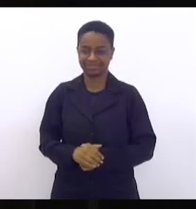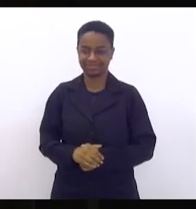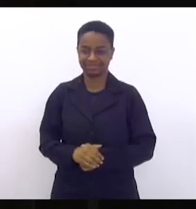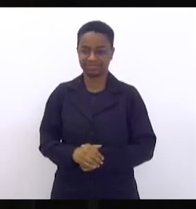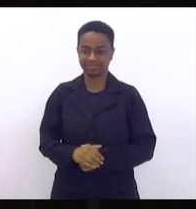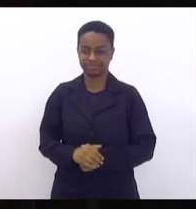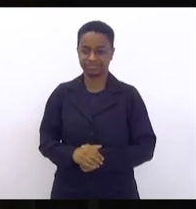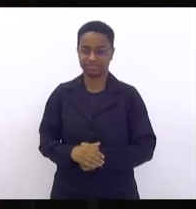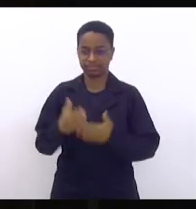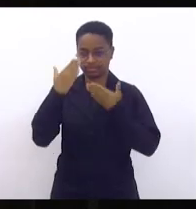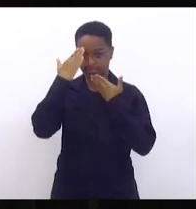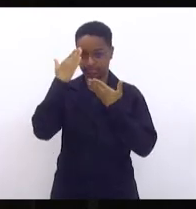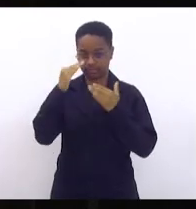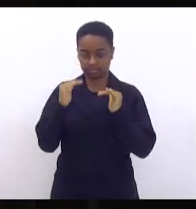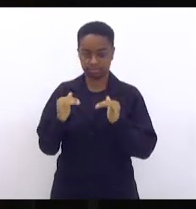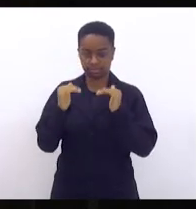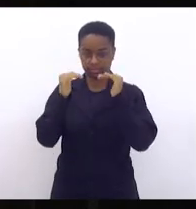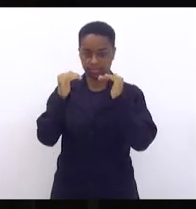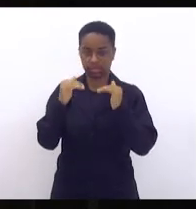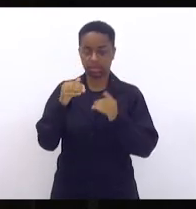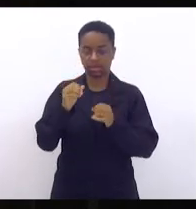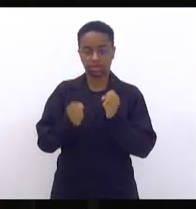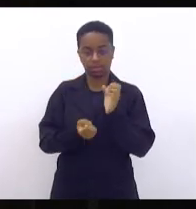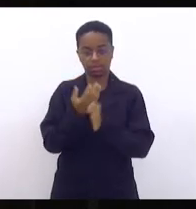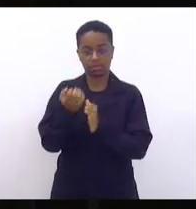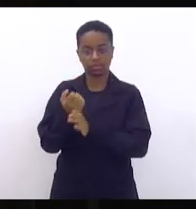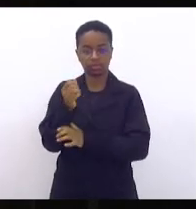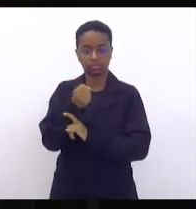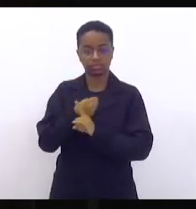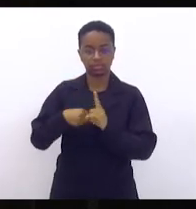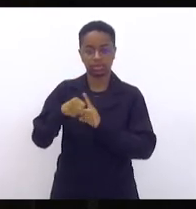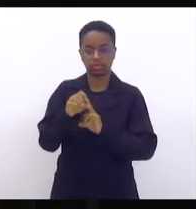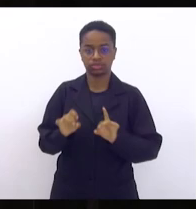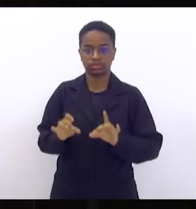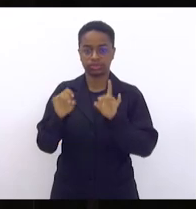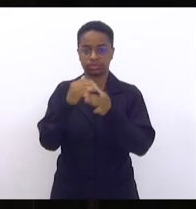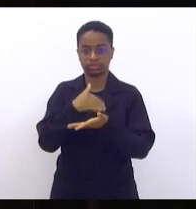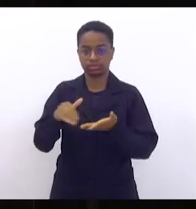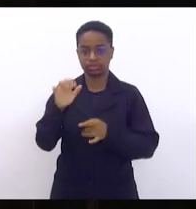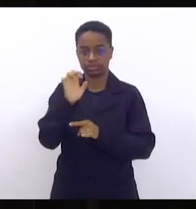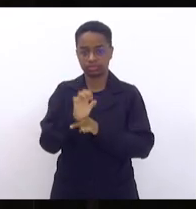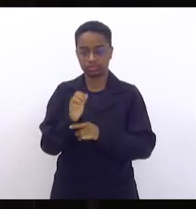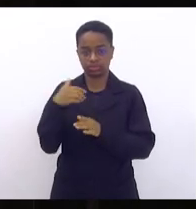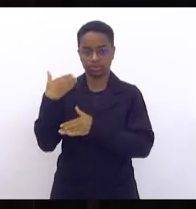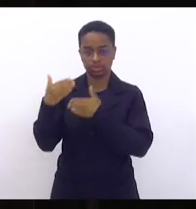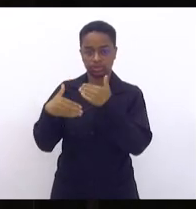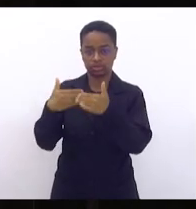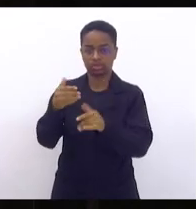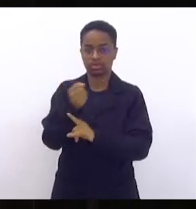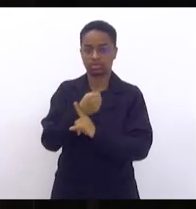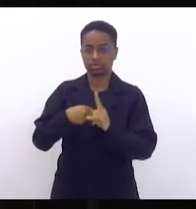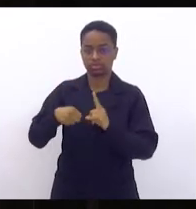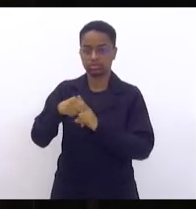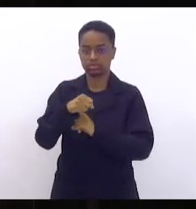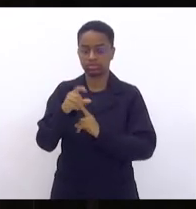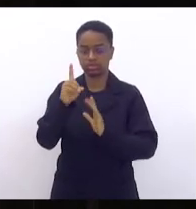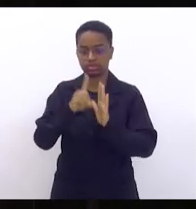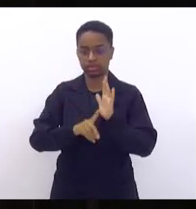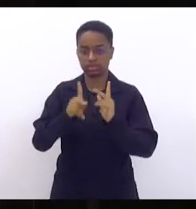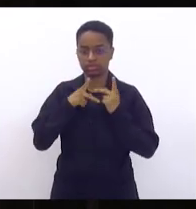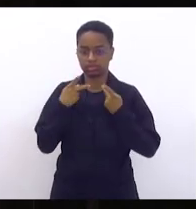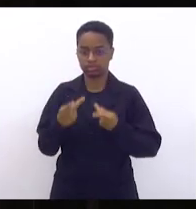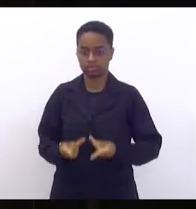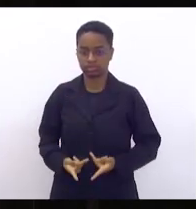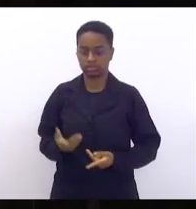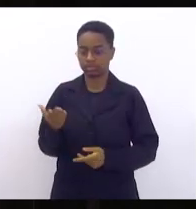as superintendente de produção social especial da Secretaria Estadual de Desenvolvimento Social e direitos humanos